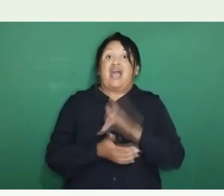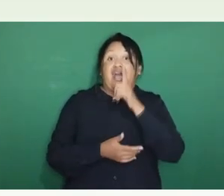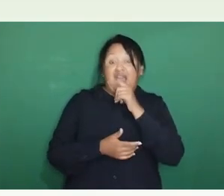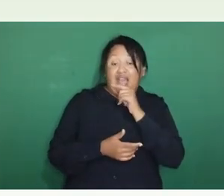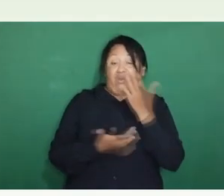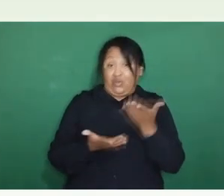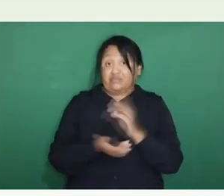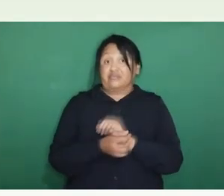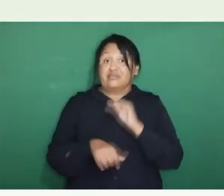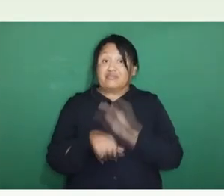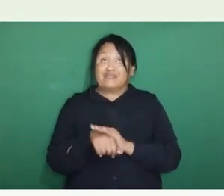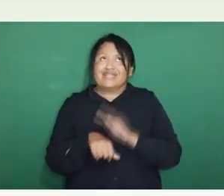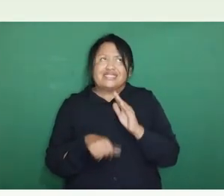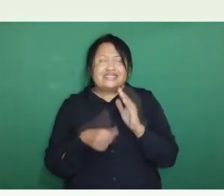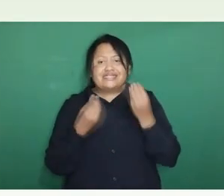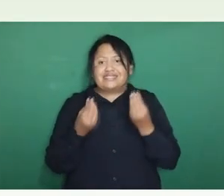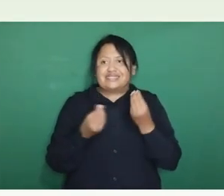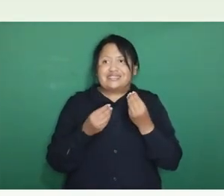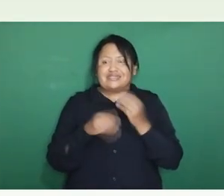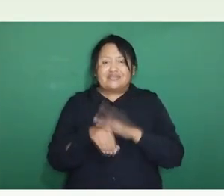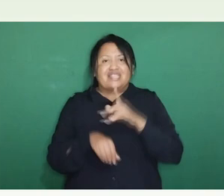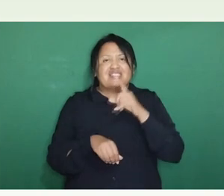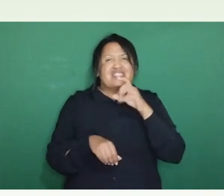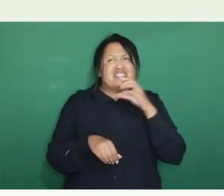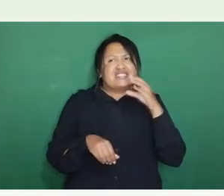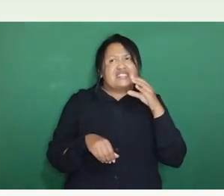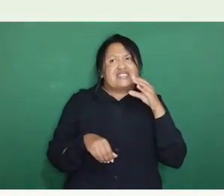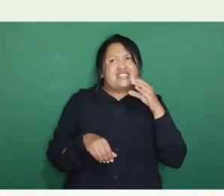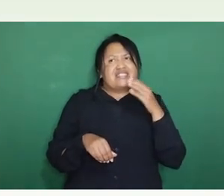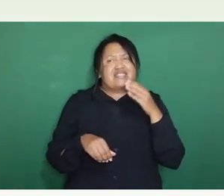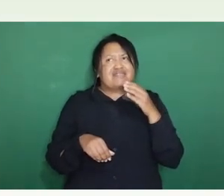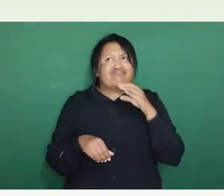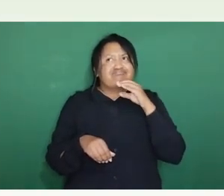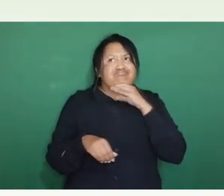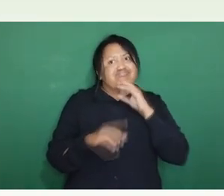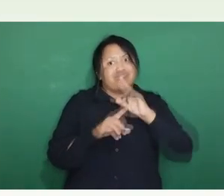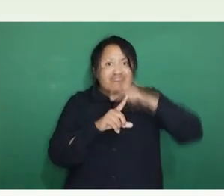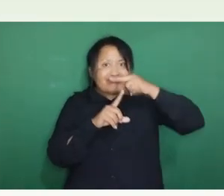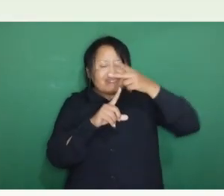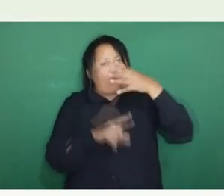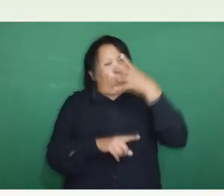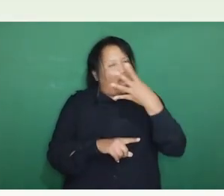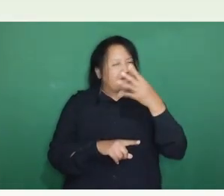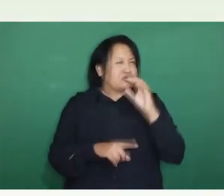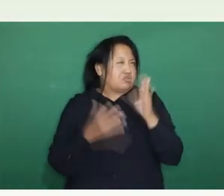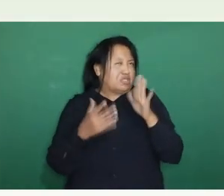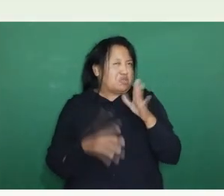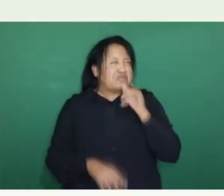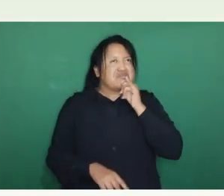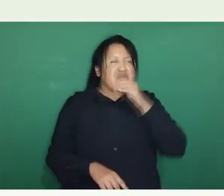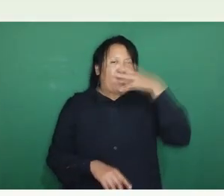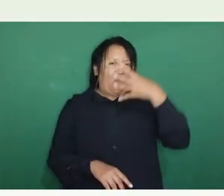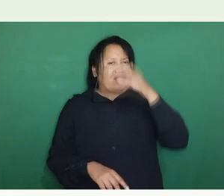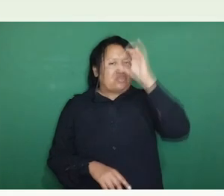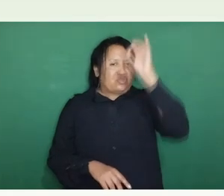a água mais de maior temperatura né Por exemplo se está em quatro graus Celsius